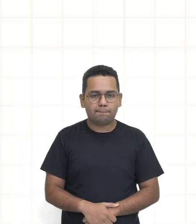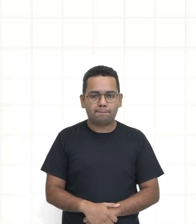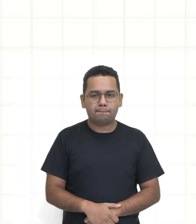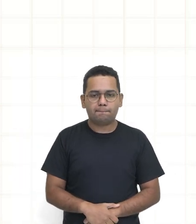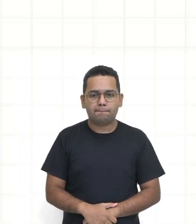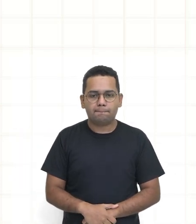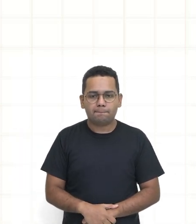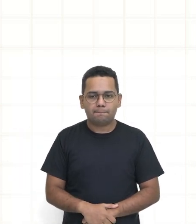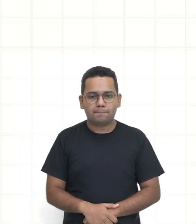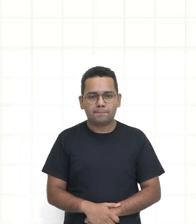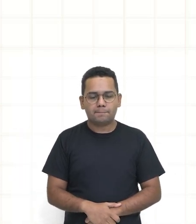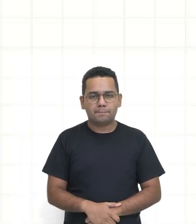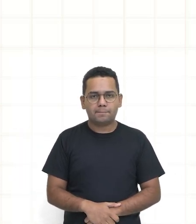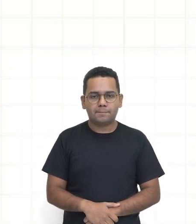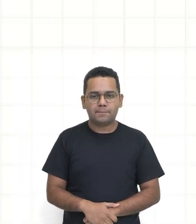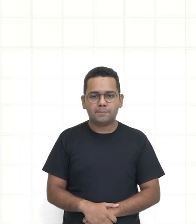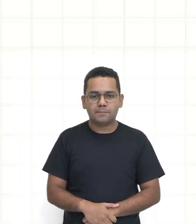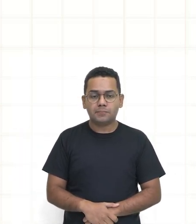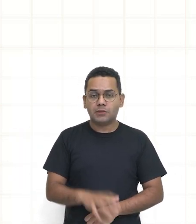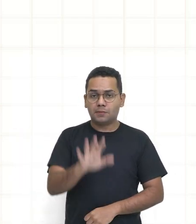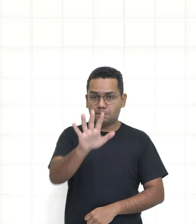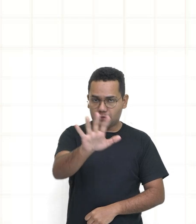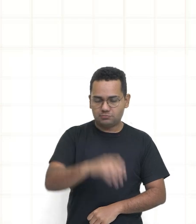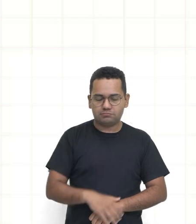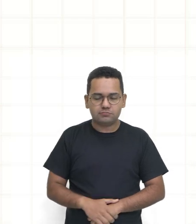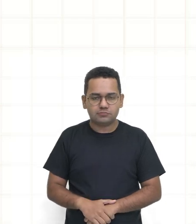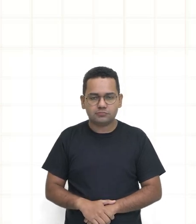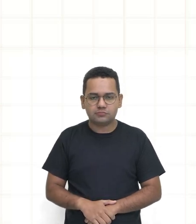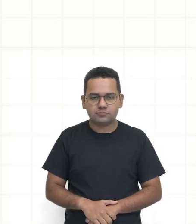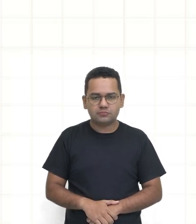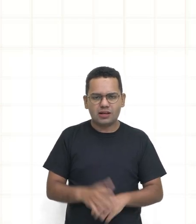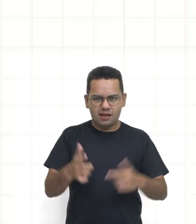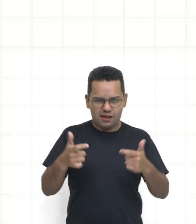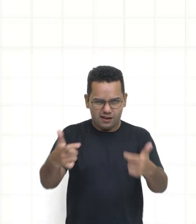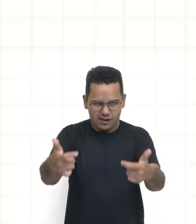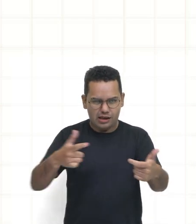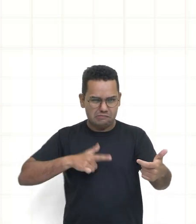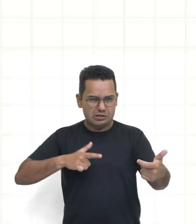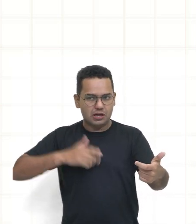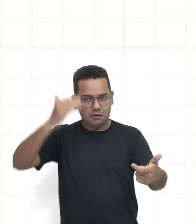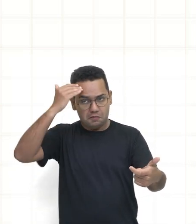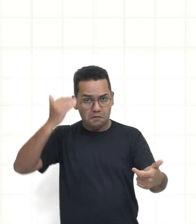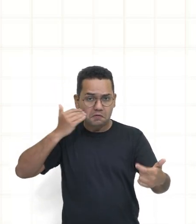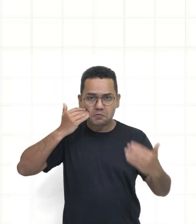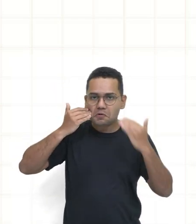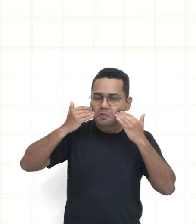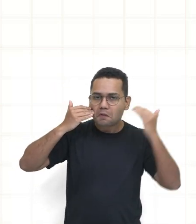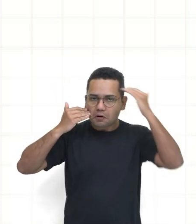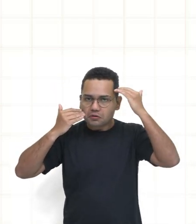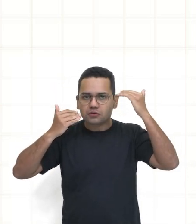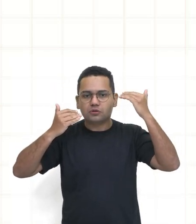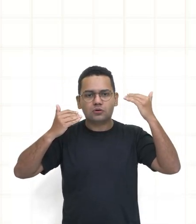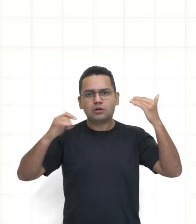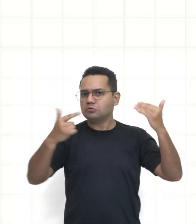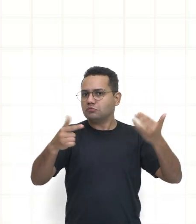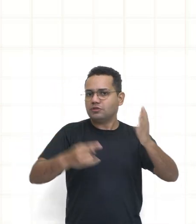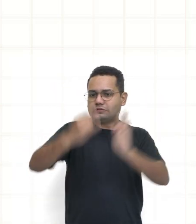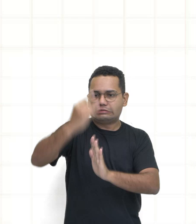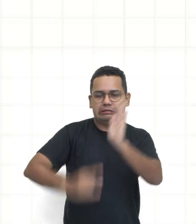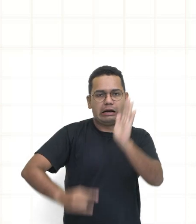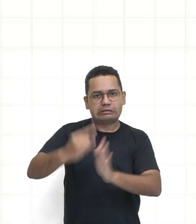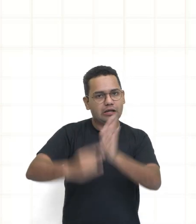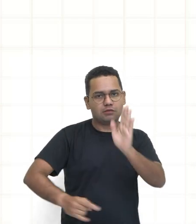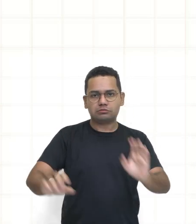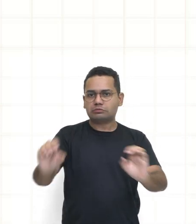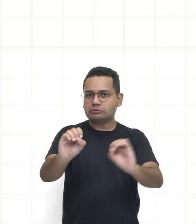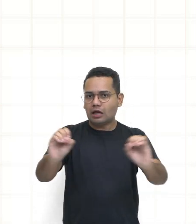Queridos, lembrando que na Guerra da Coreia não houve um tratado, não houve um documento assinado para a separação das